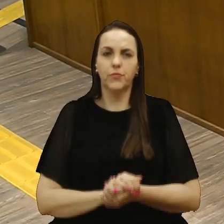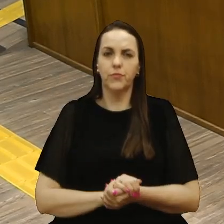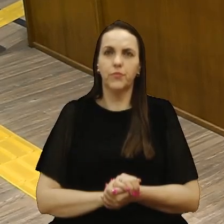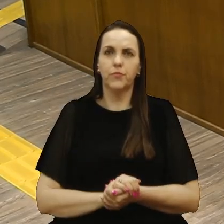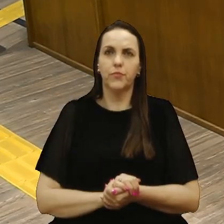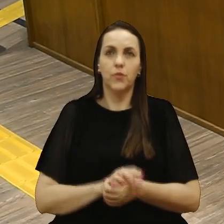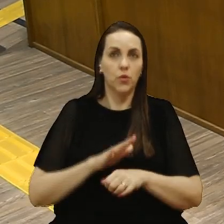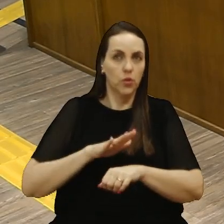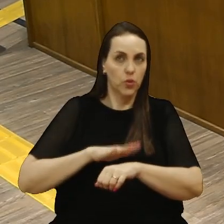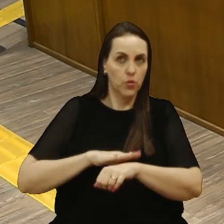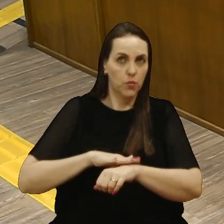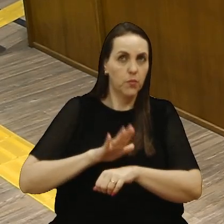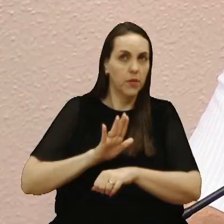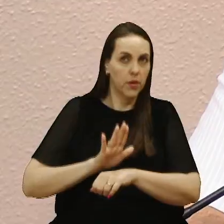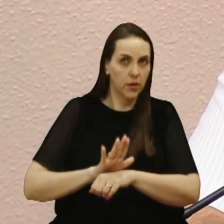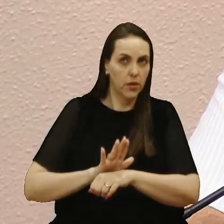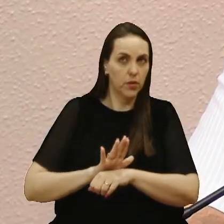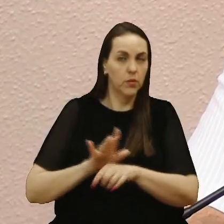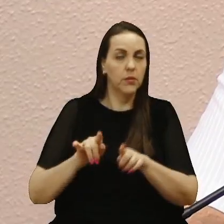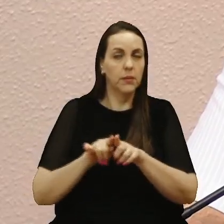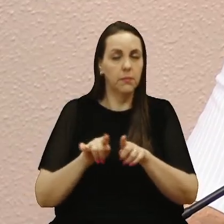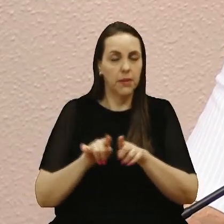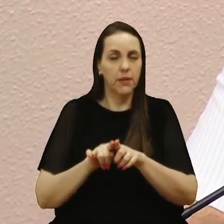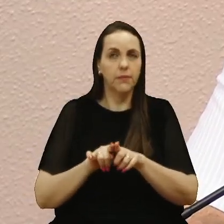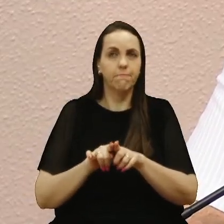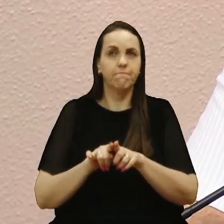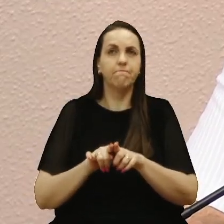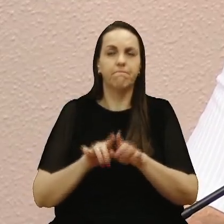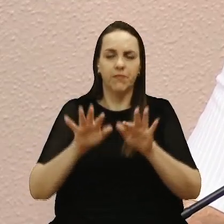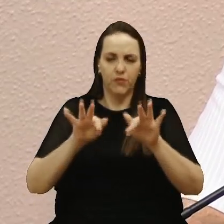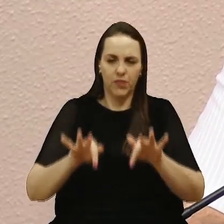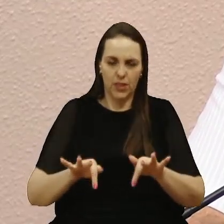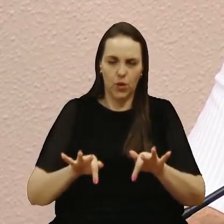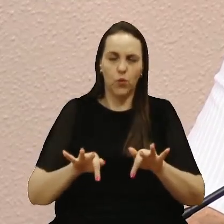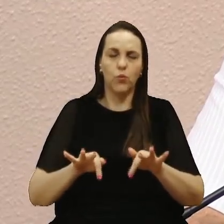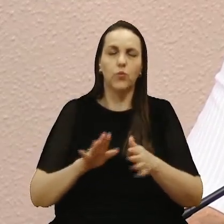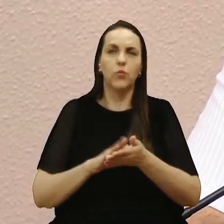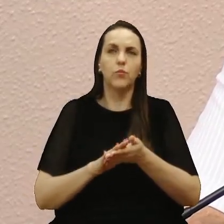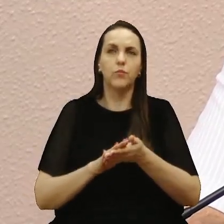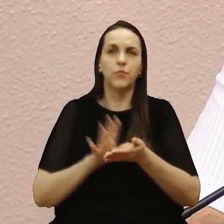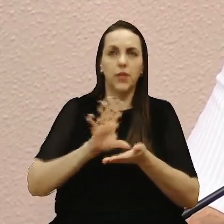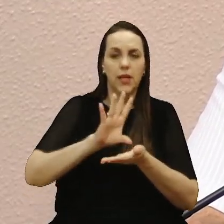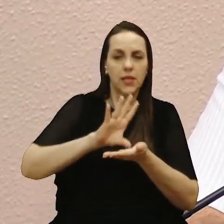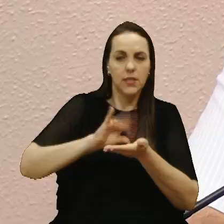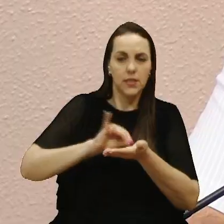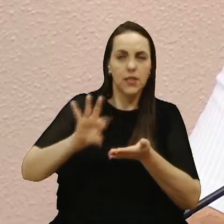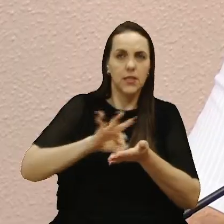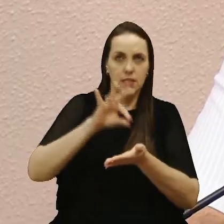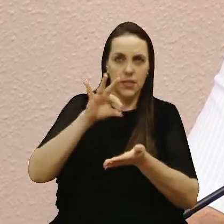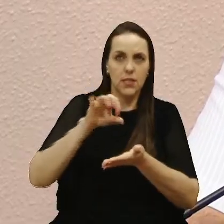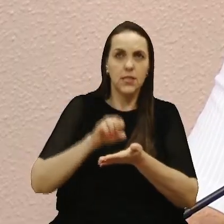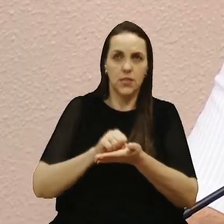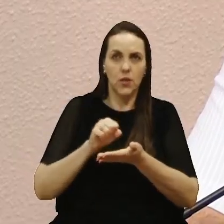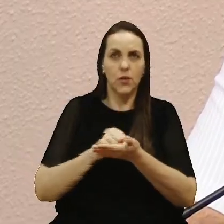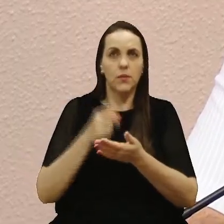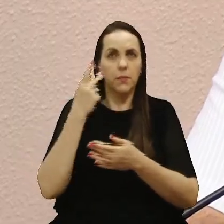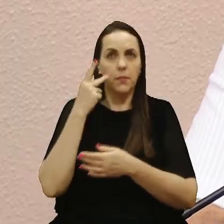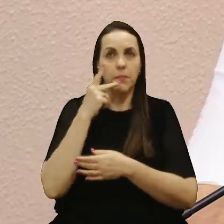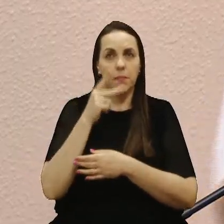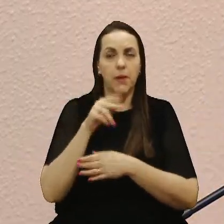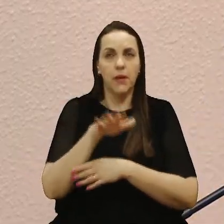no momento em que também se encerram as inscrições